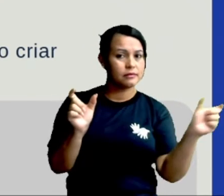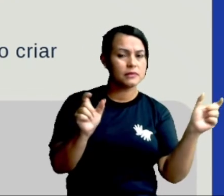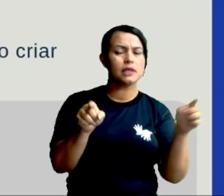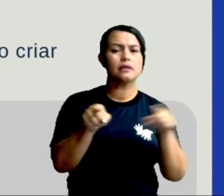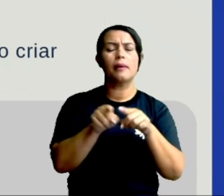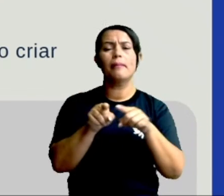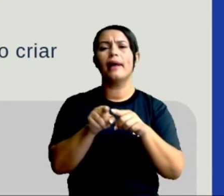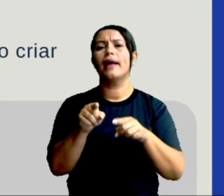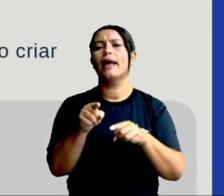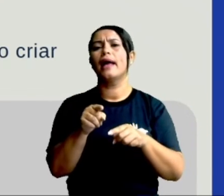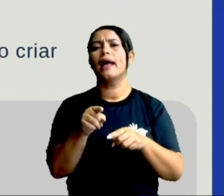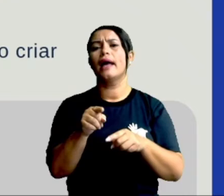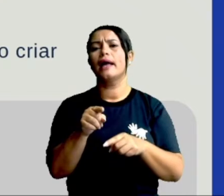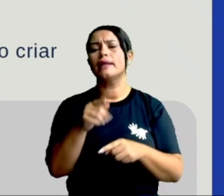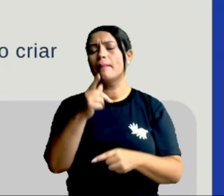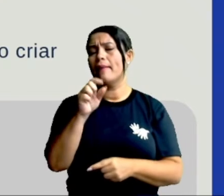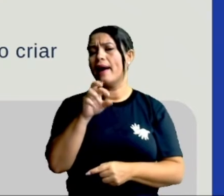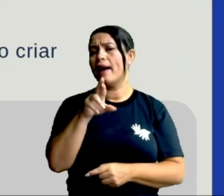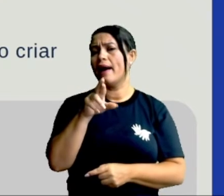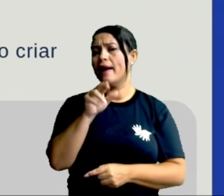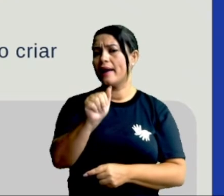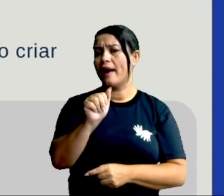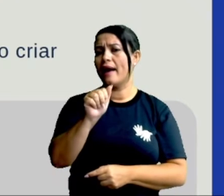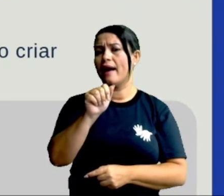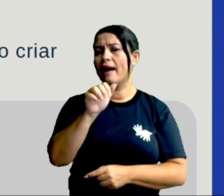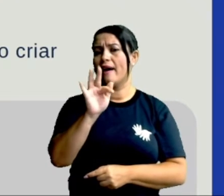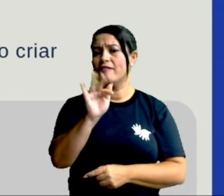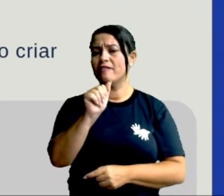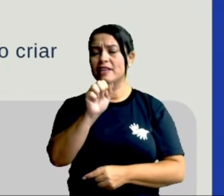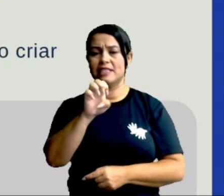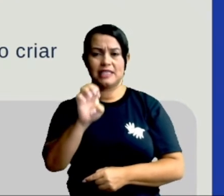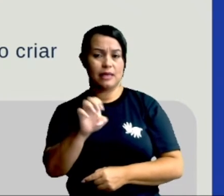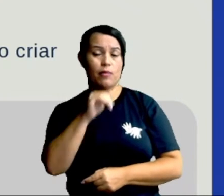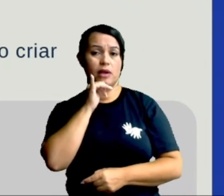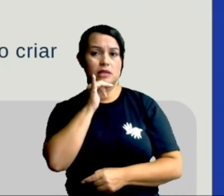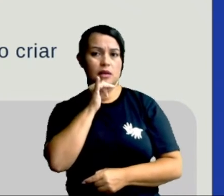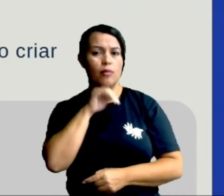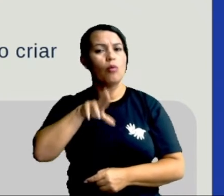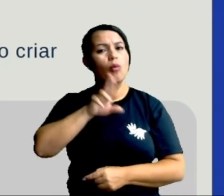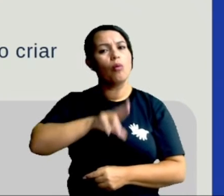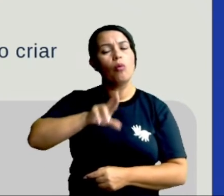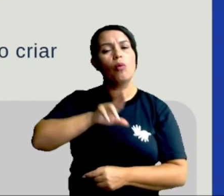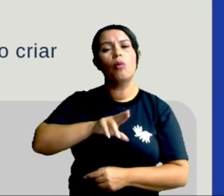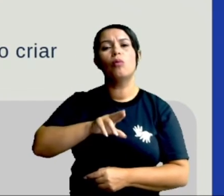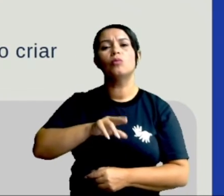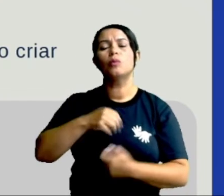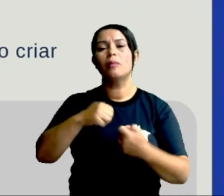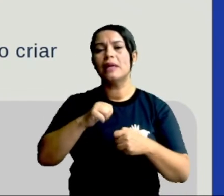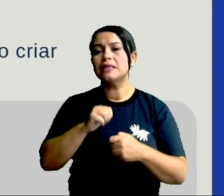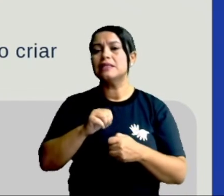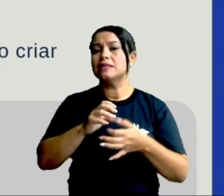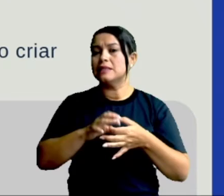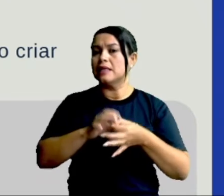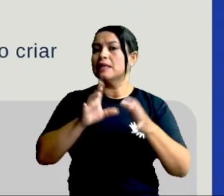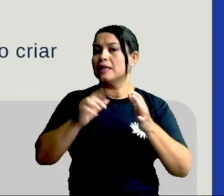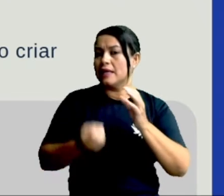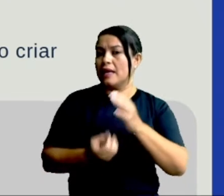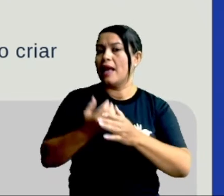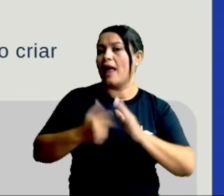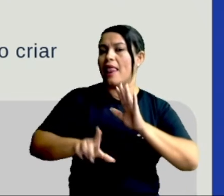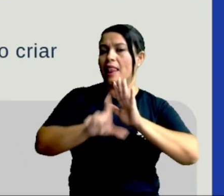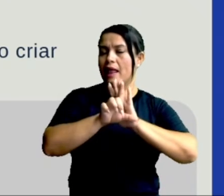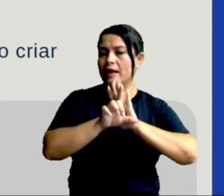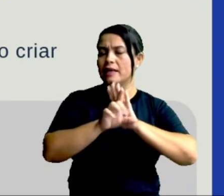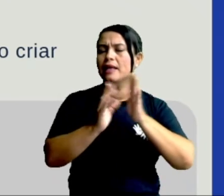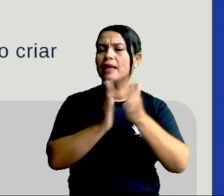pode permitir o uso ilícito dessa tecnologia. Ou seja, é preciso criar leis que limitem o